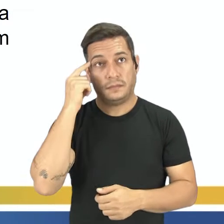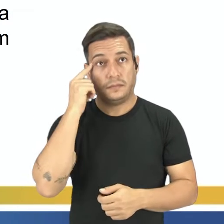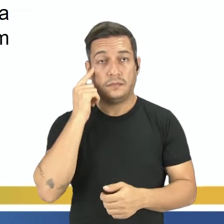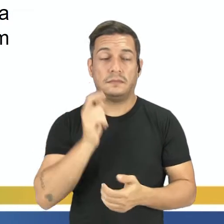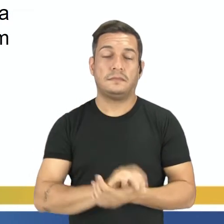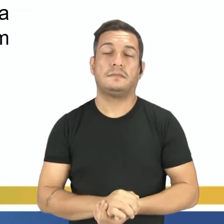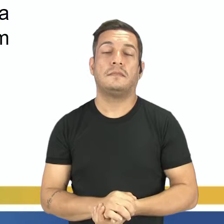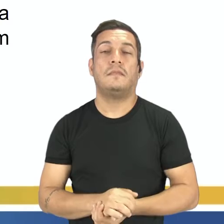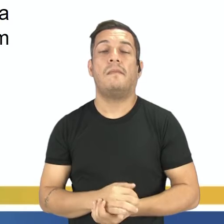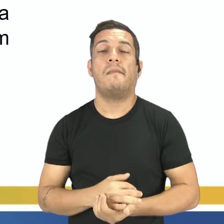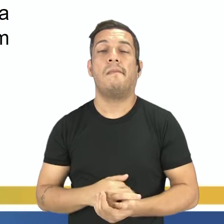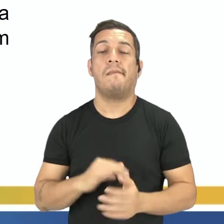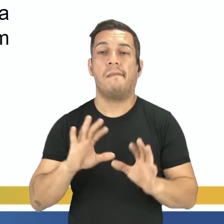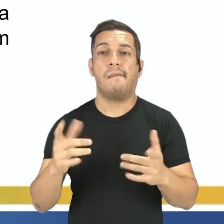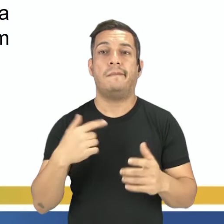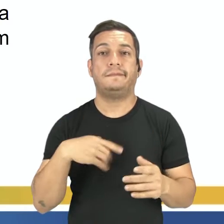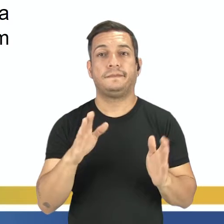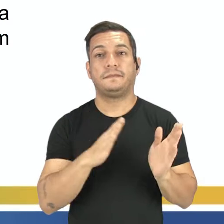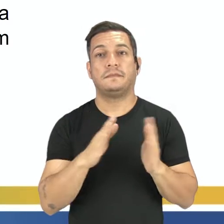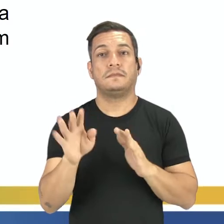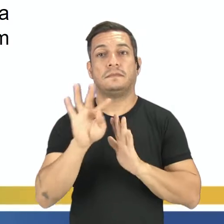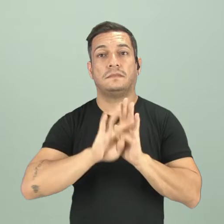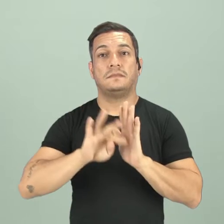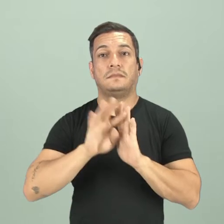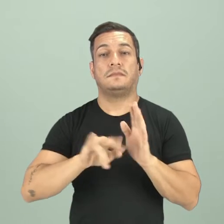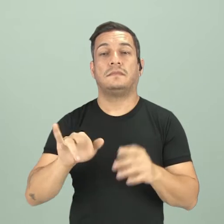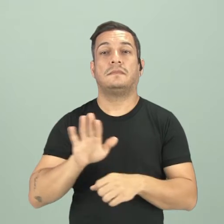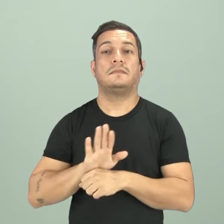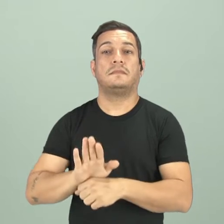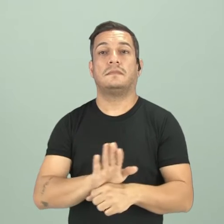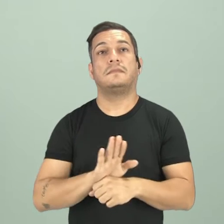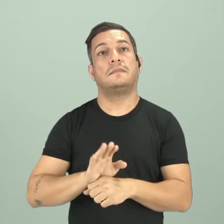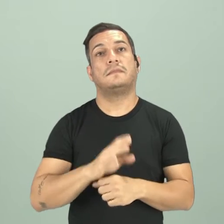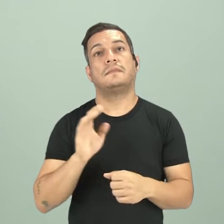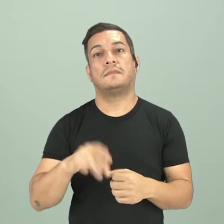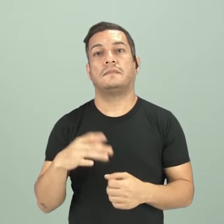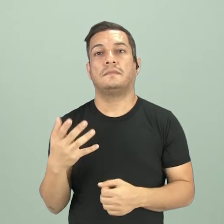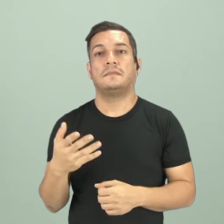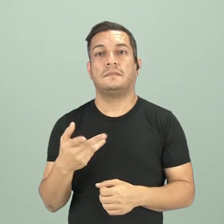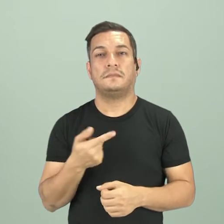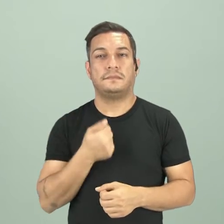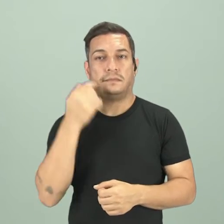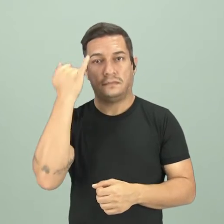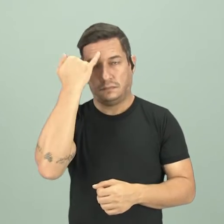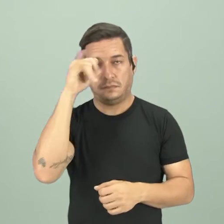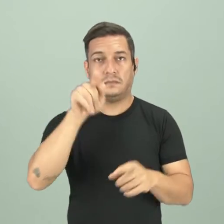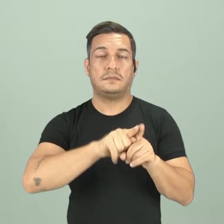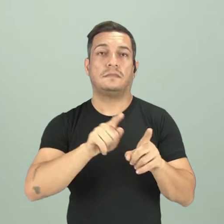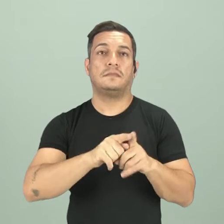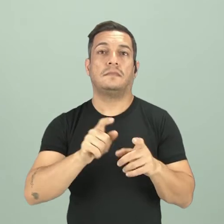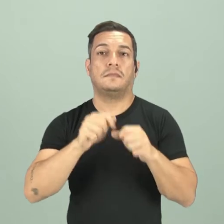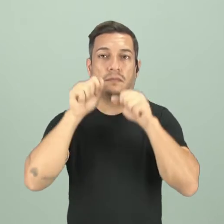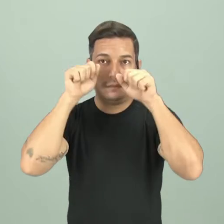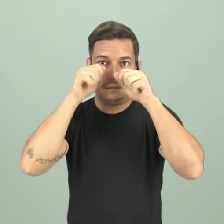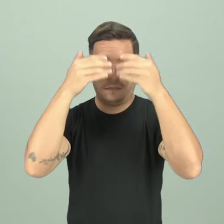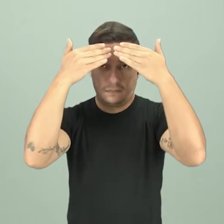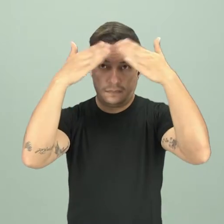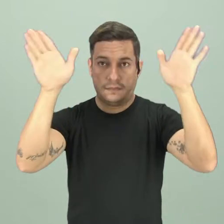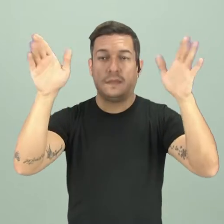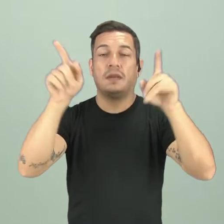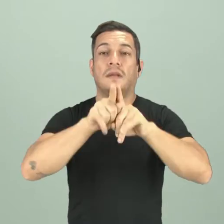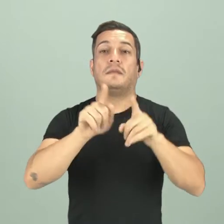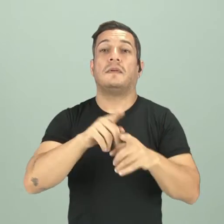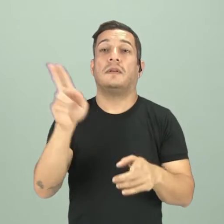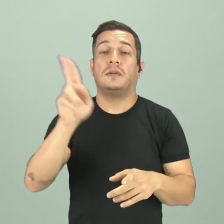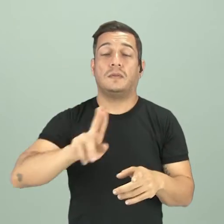tá? E aí, claro que essa progressão textual vai ajudar exatamente na fluência dessas ideias e de como isso vai ser útil lá na